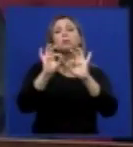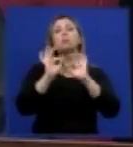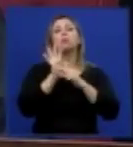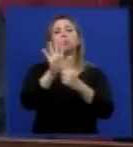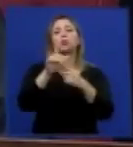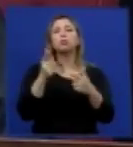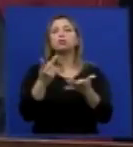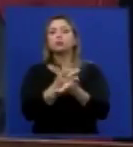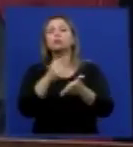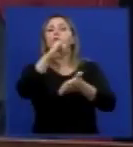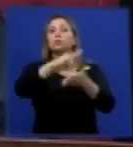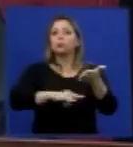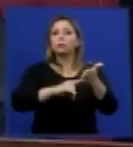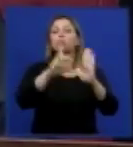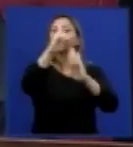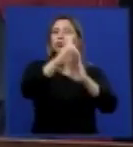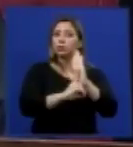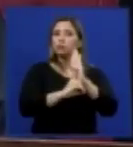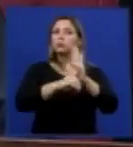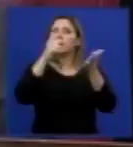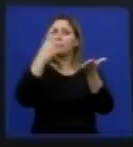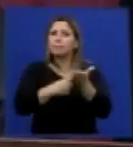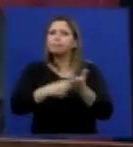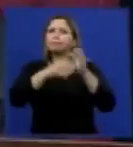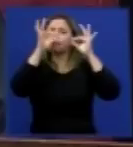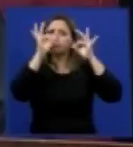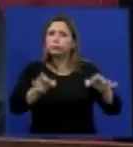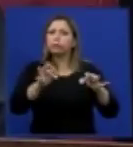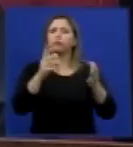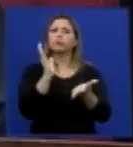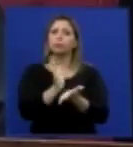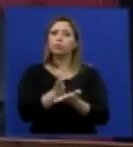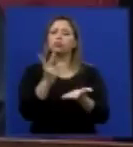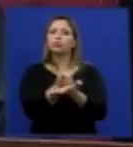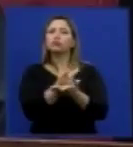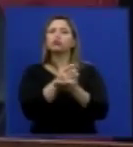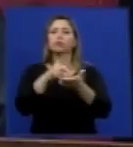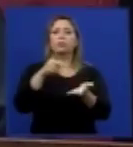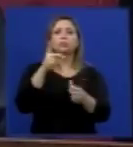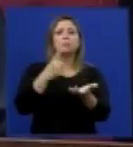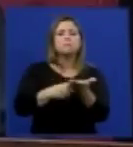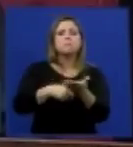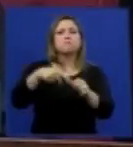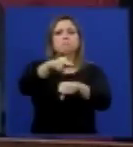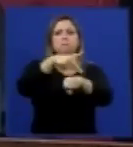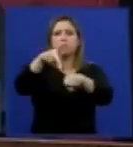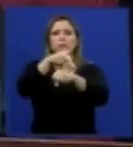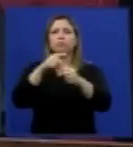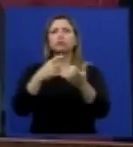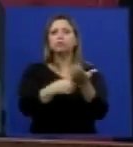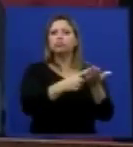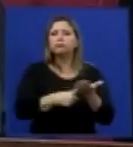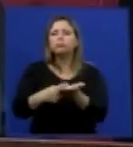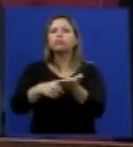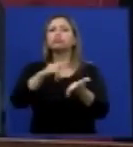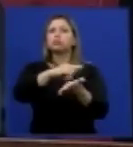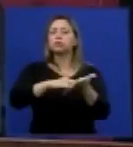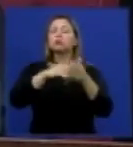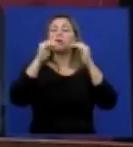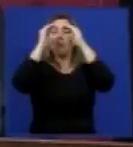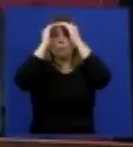esse decreto que ratificou uma convenção internacional, que com esse decreto passou a ser, portanto,